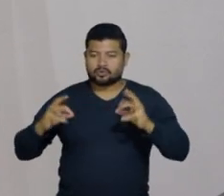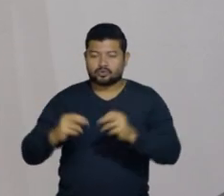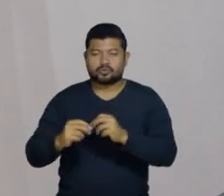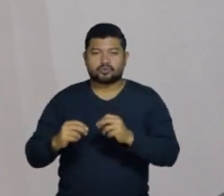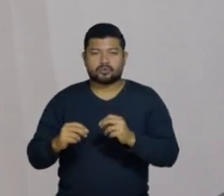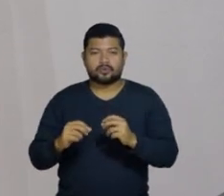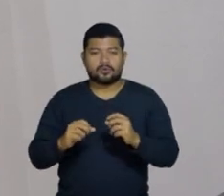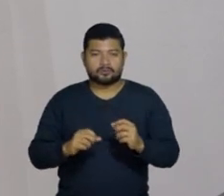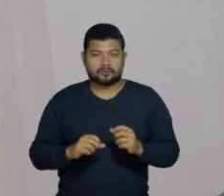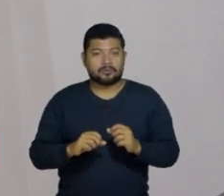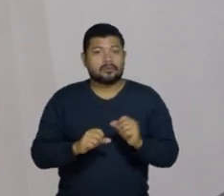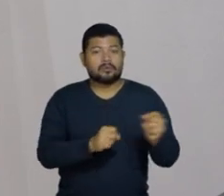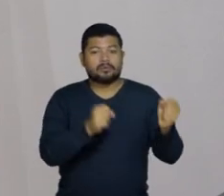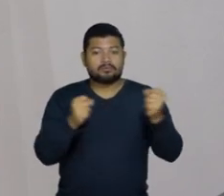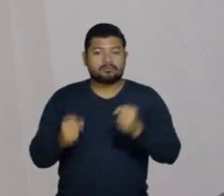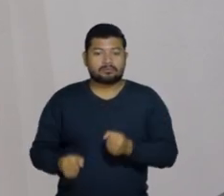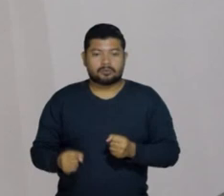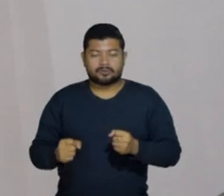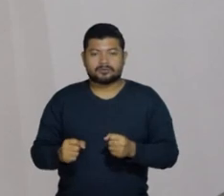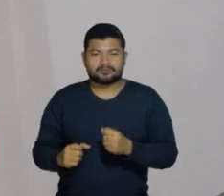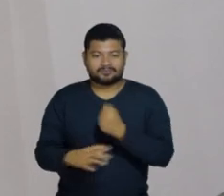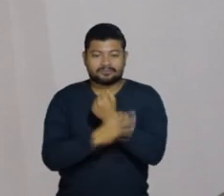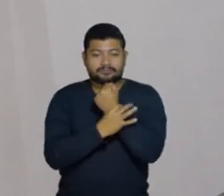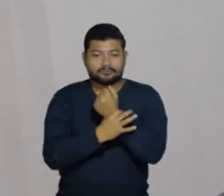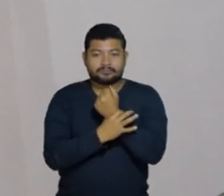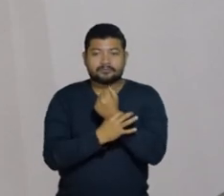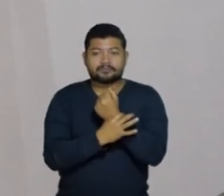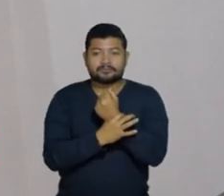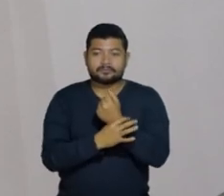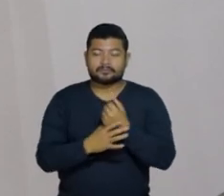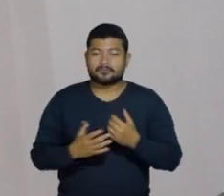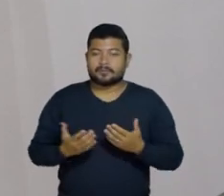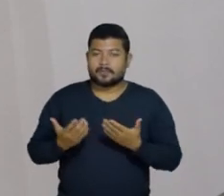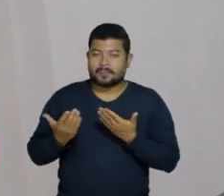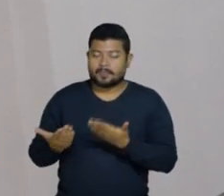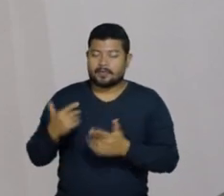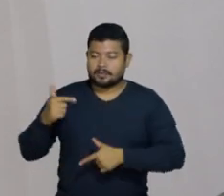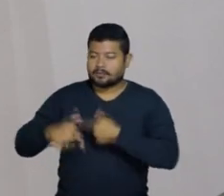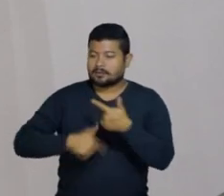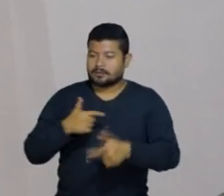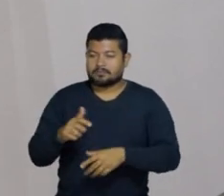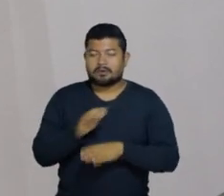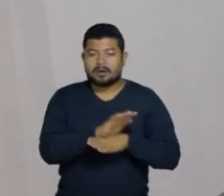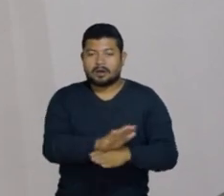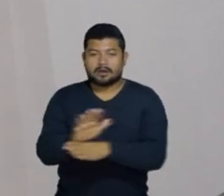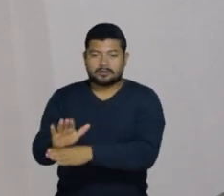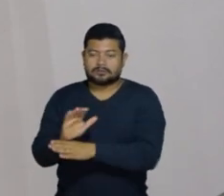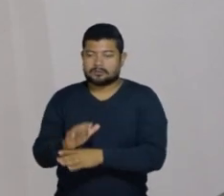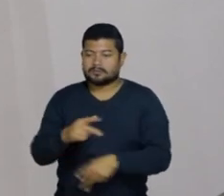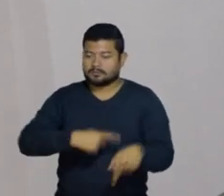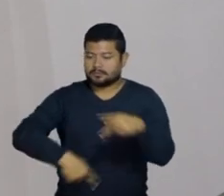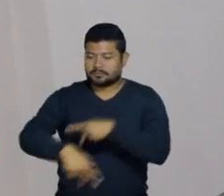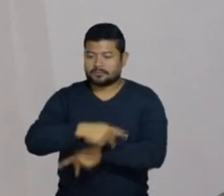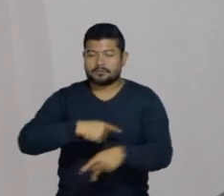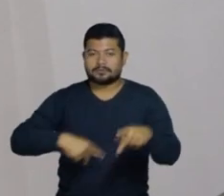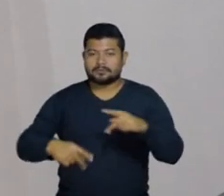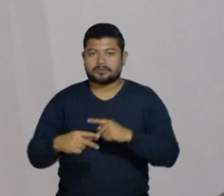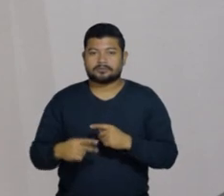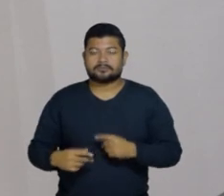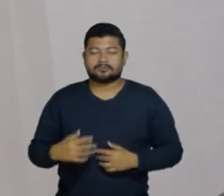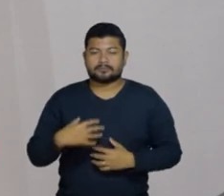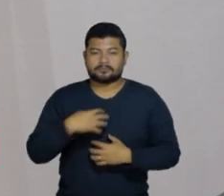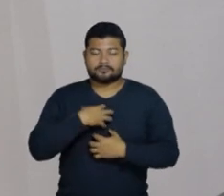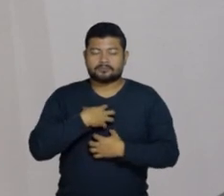Santa Catarina, que trabalham incansavelmente em prol da proteção e segurança da população. É